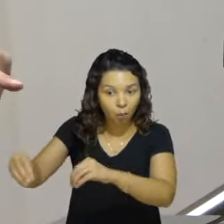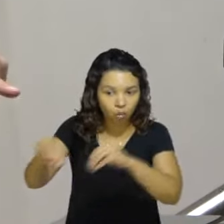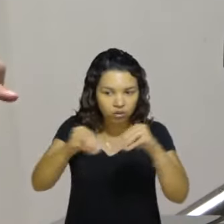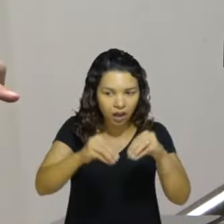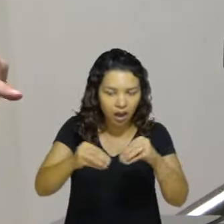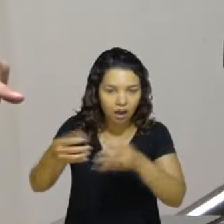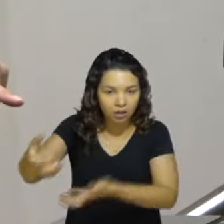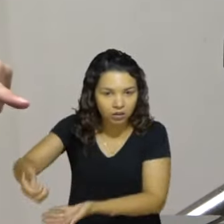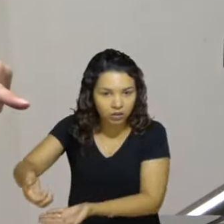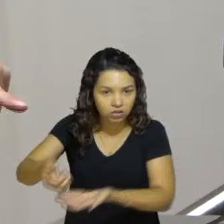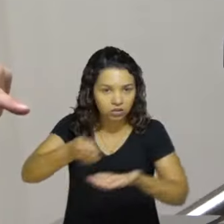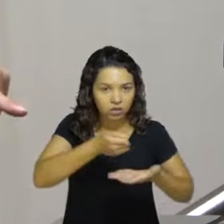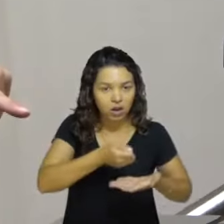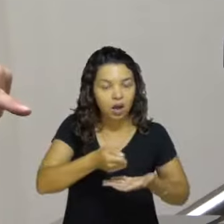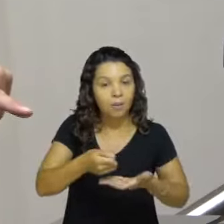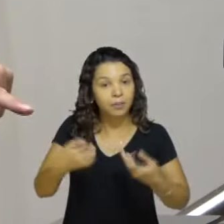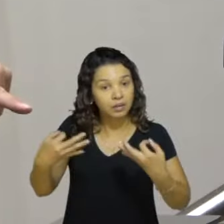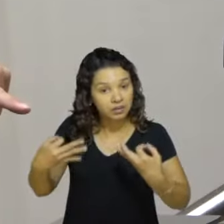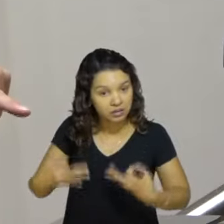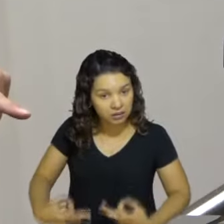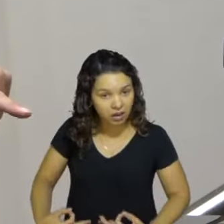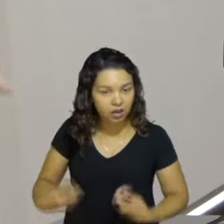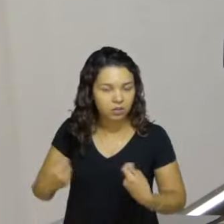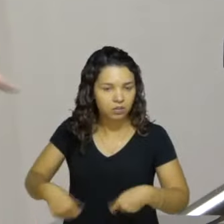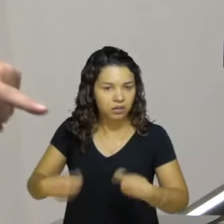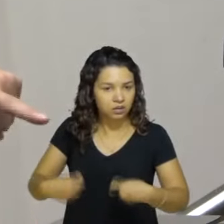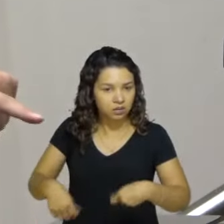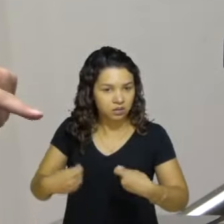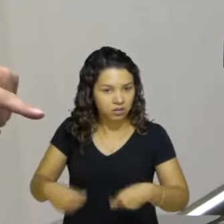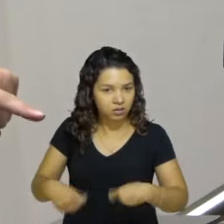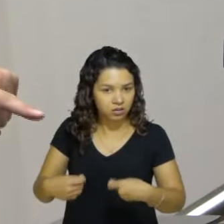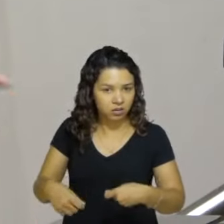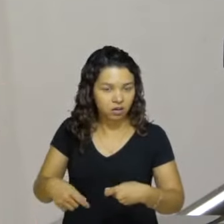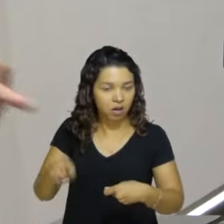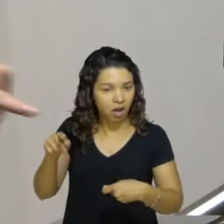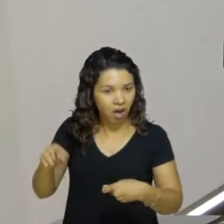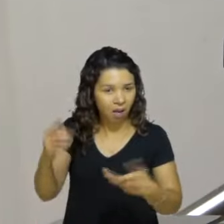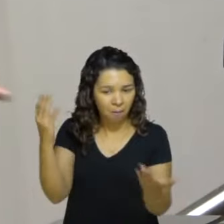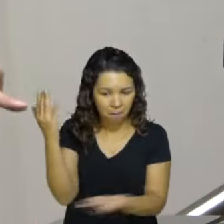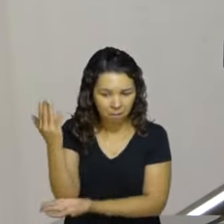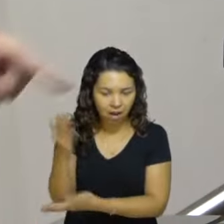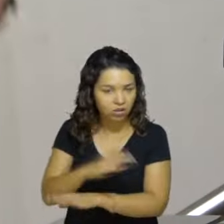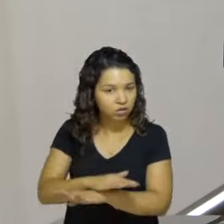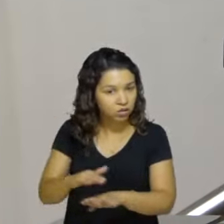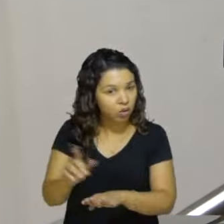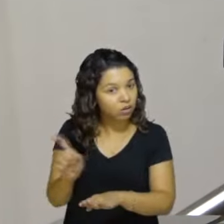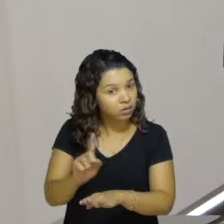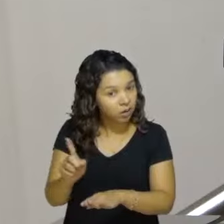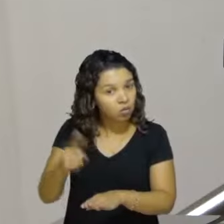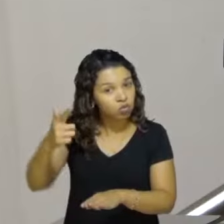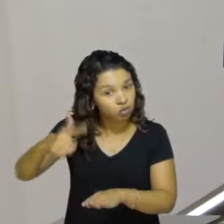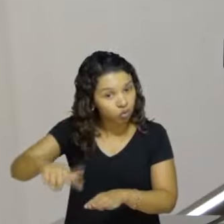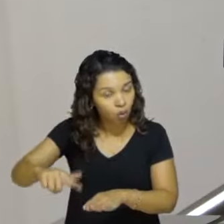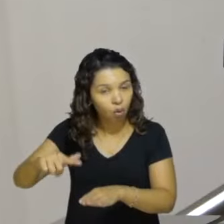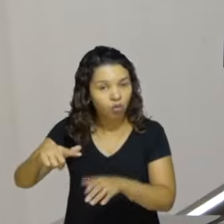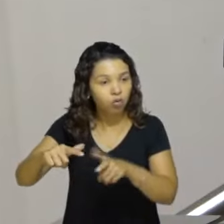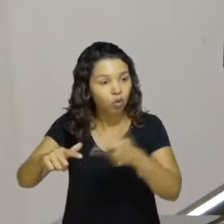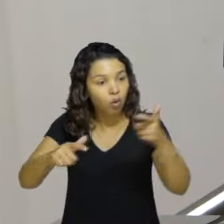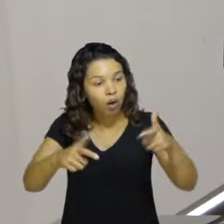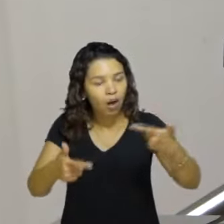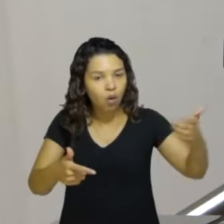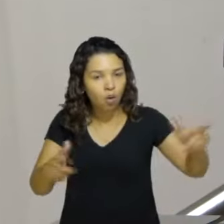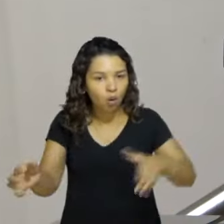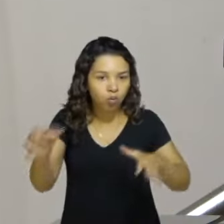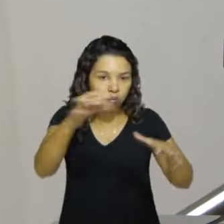mas reduzindo o impacto do que está acontecendo. Elas têm que ser replantadas e esperar elas nascerem, porque não adianta plantar 10, 15 árvores e